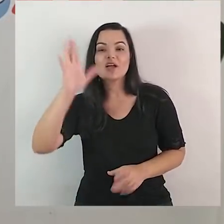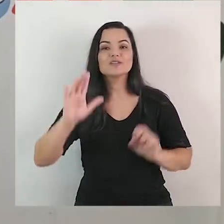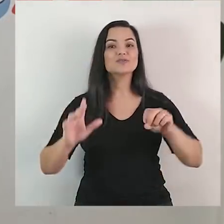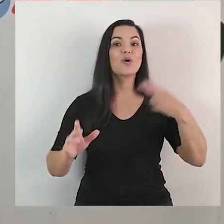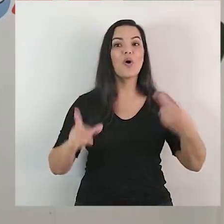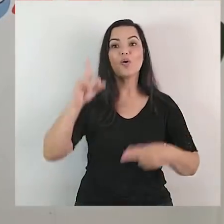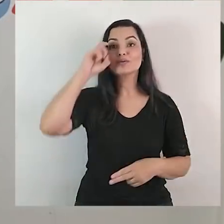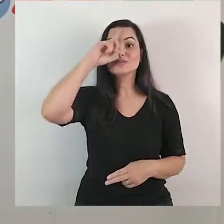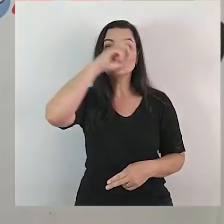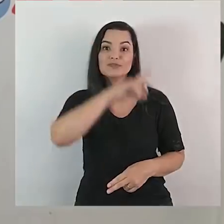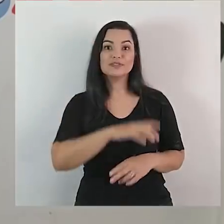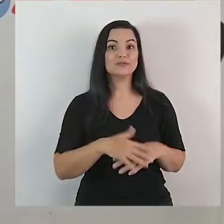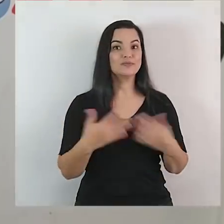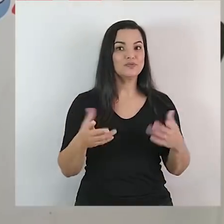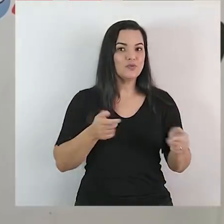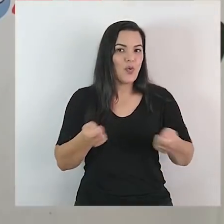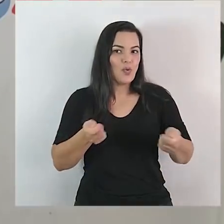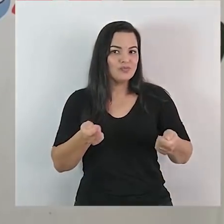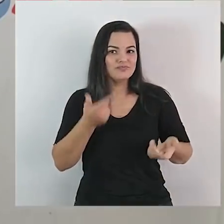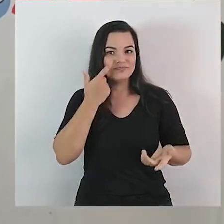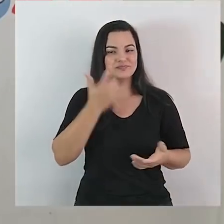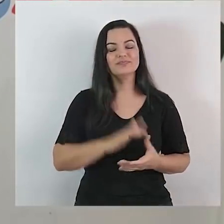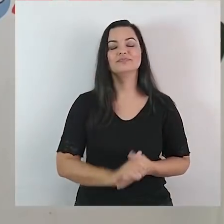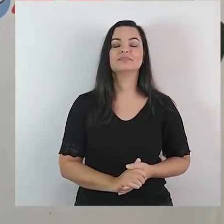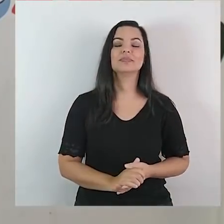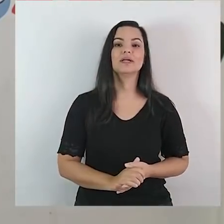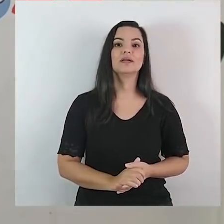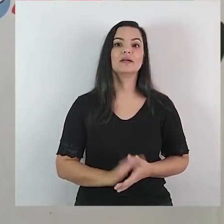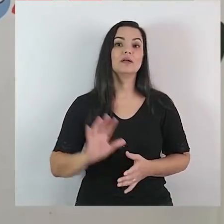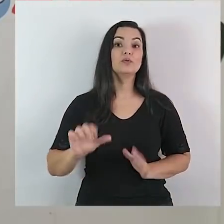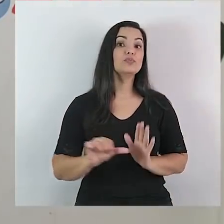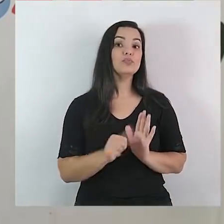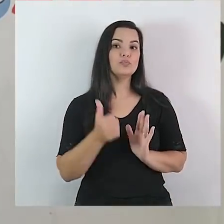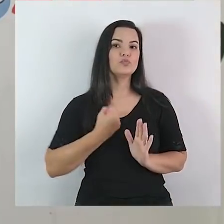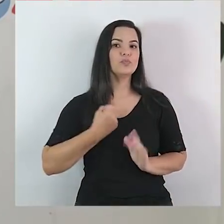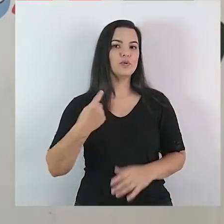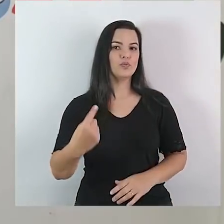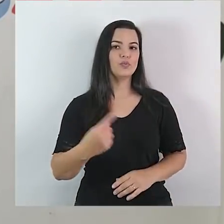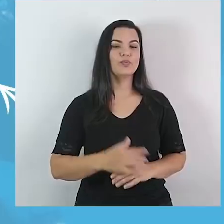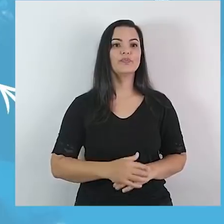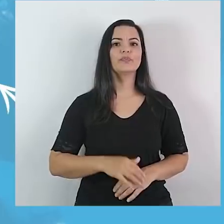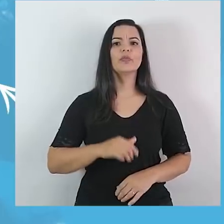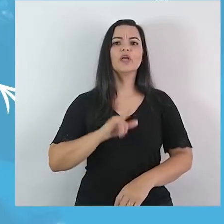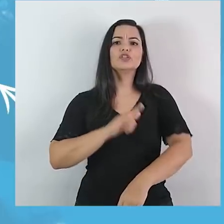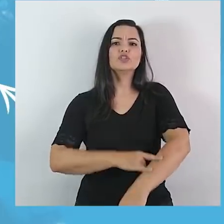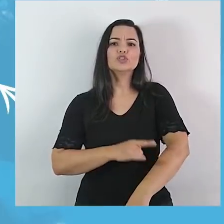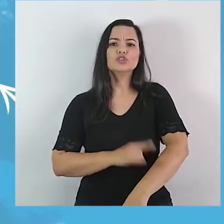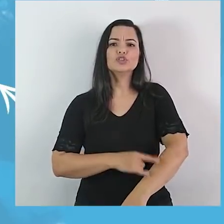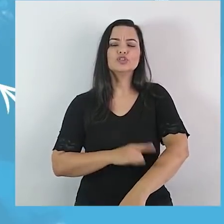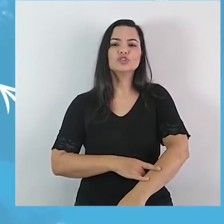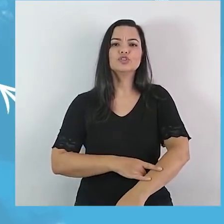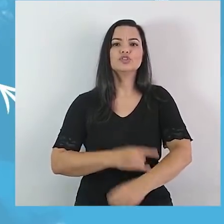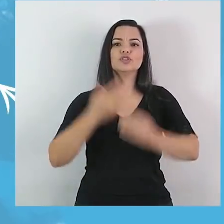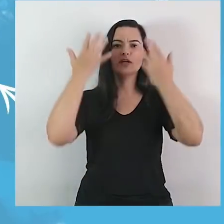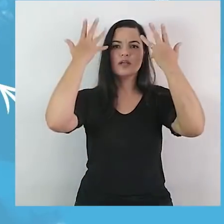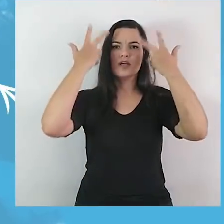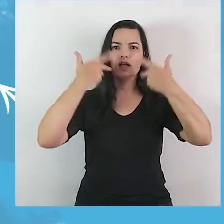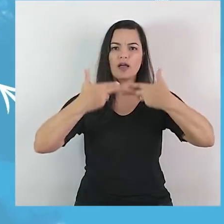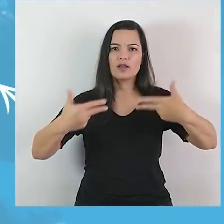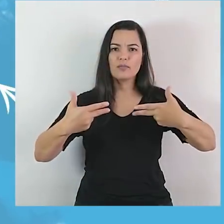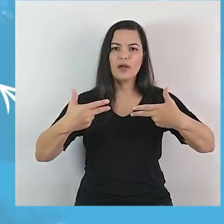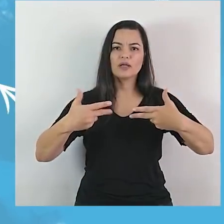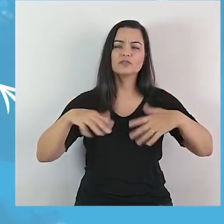ciclo fácil ou difícil de ser contido. Então, a primeira situação. O xixi de qual